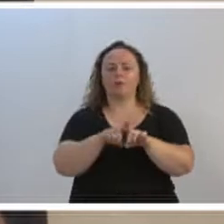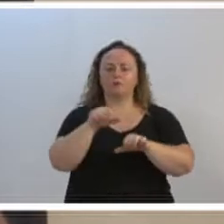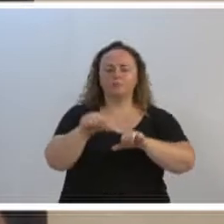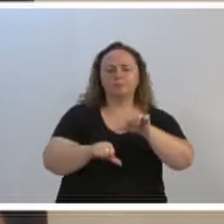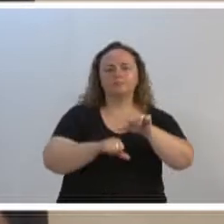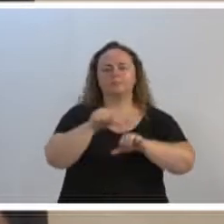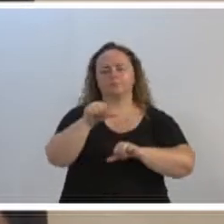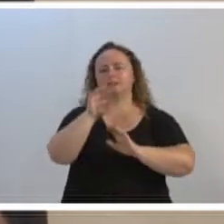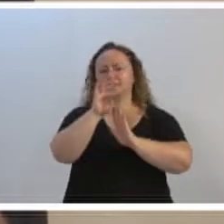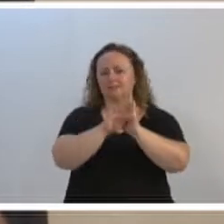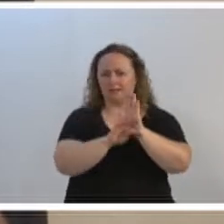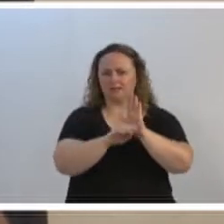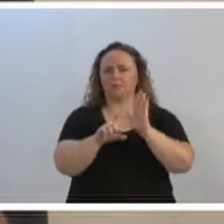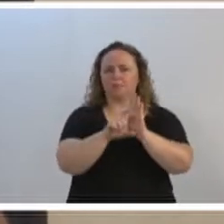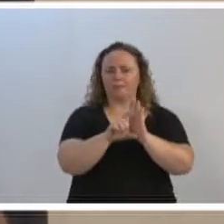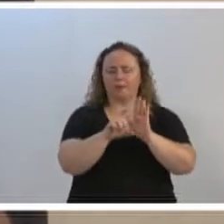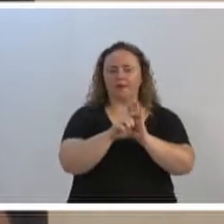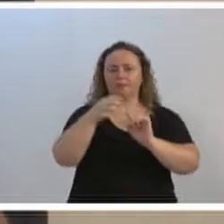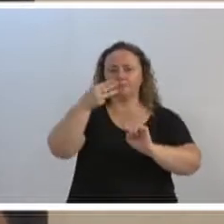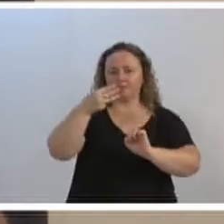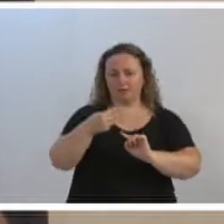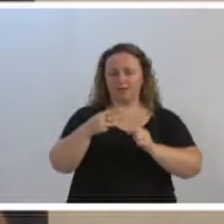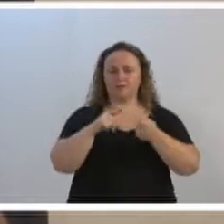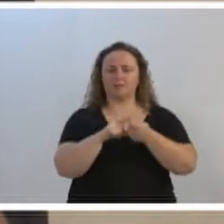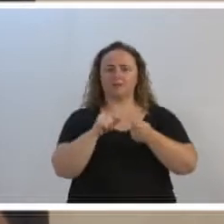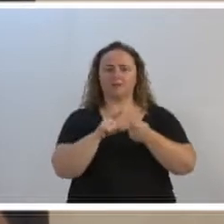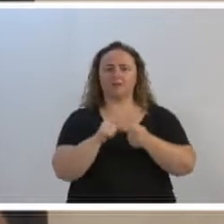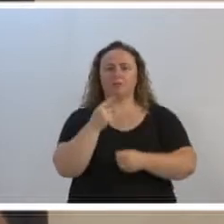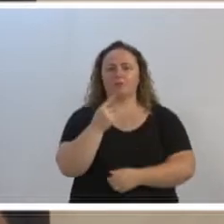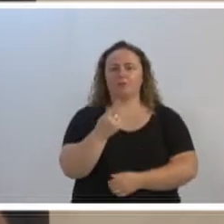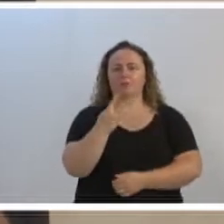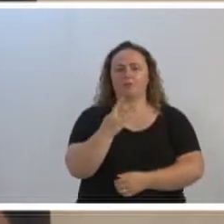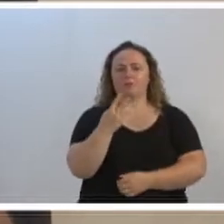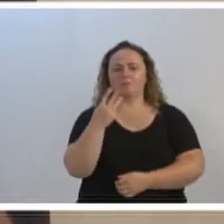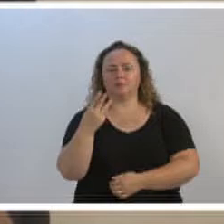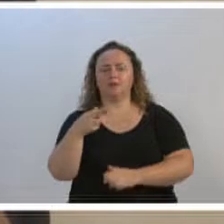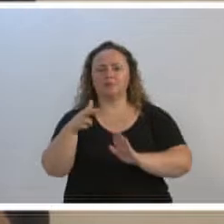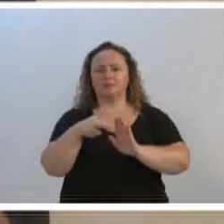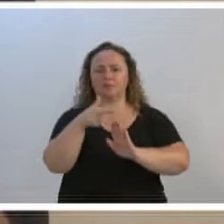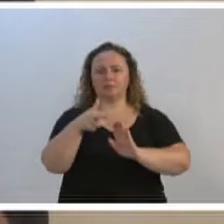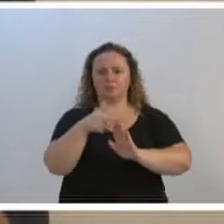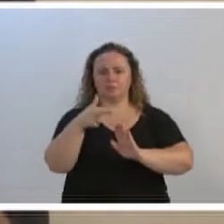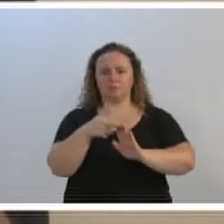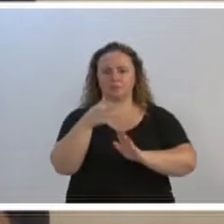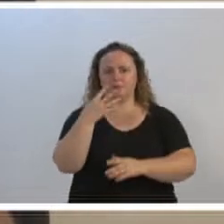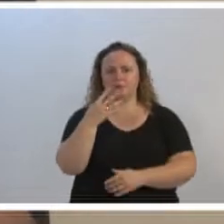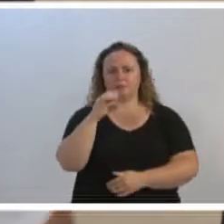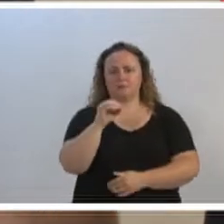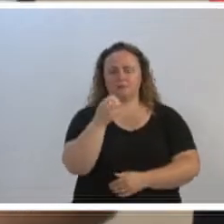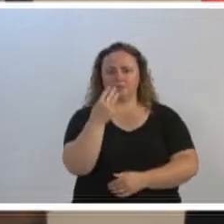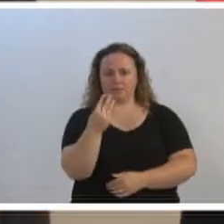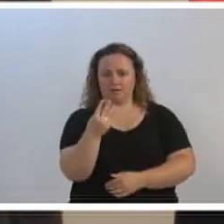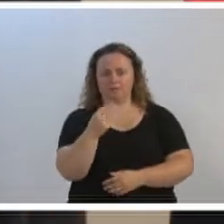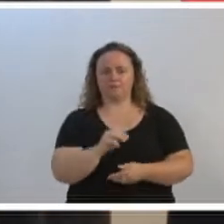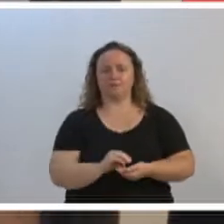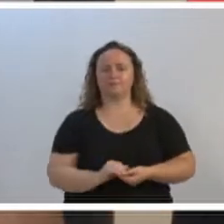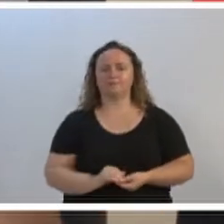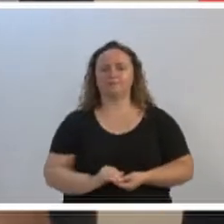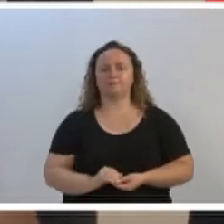parágrafo 3 do artigo 143 da resolução número 403, de 2 de dezembro de 2010.